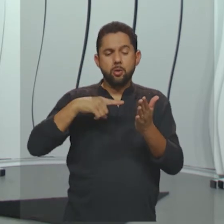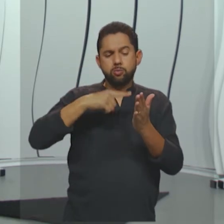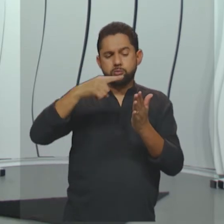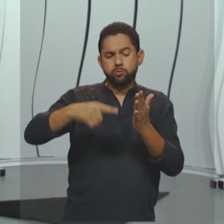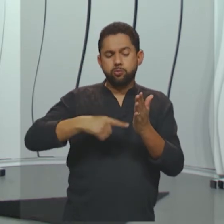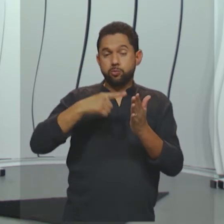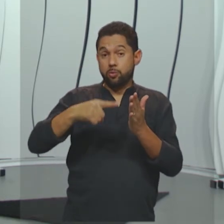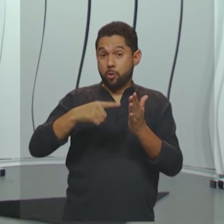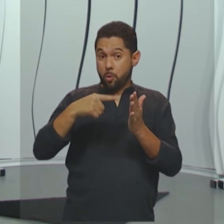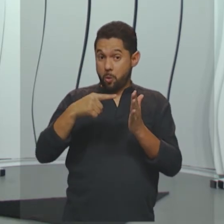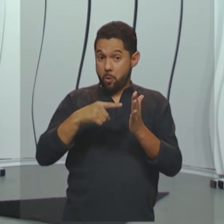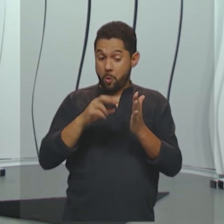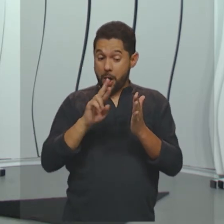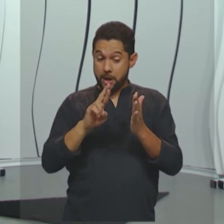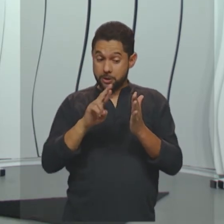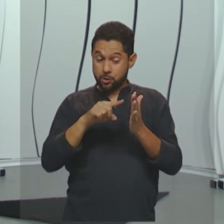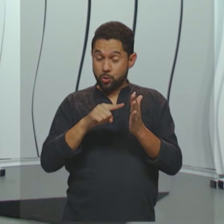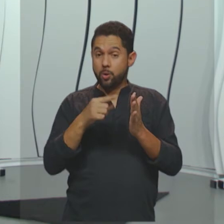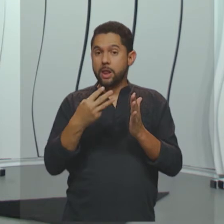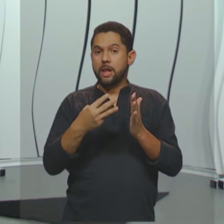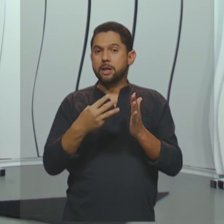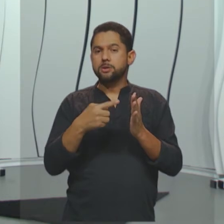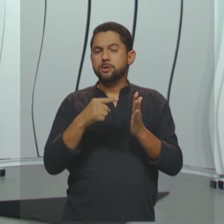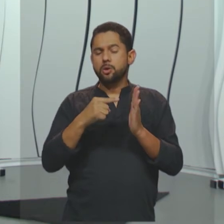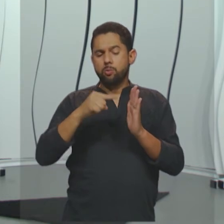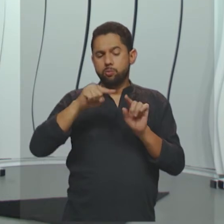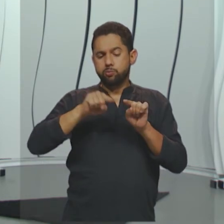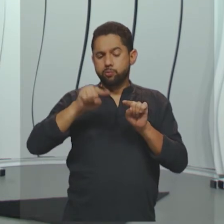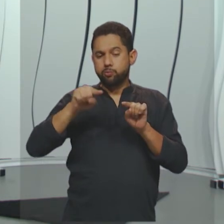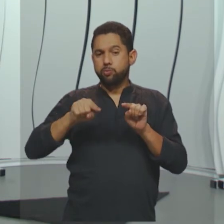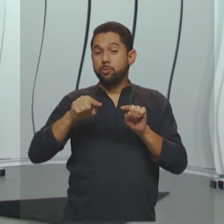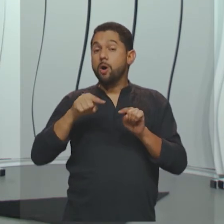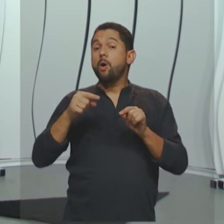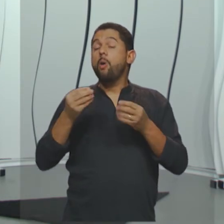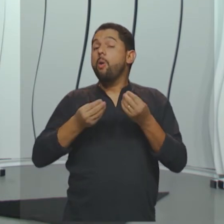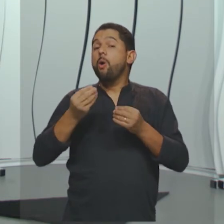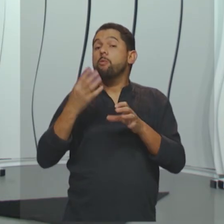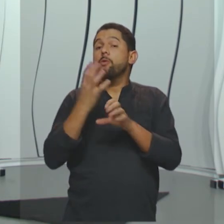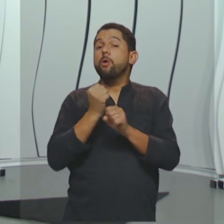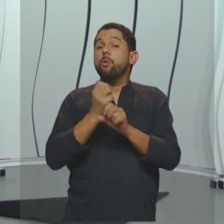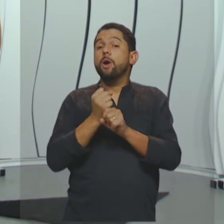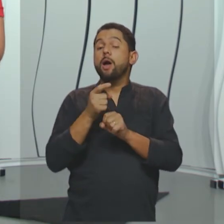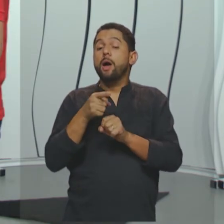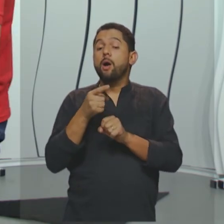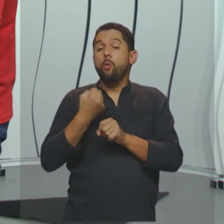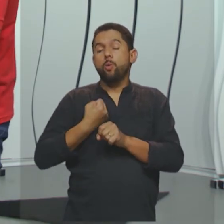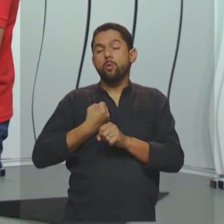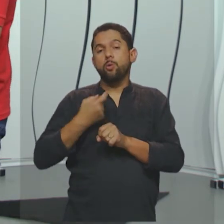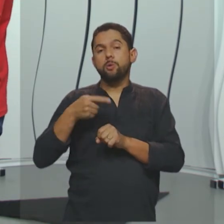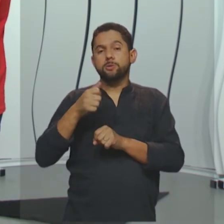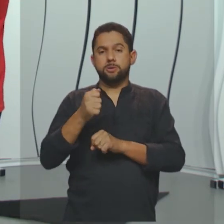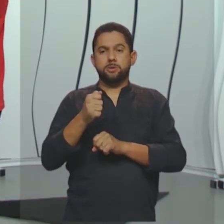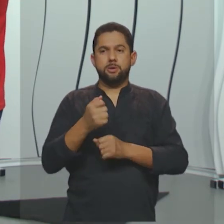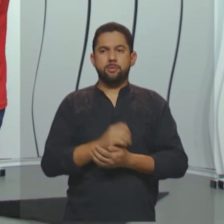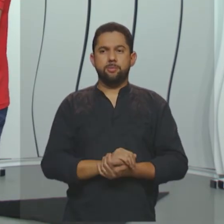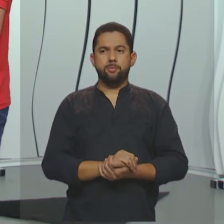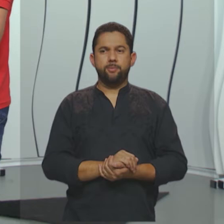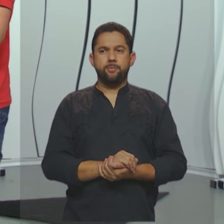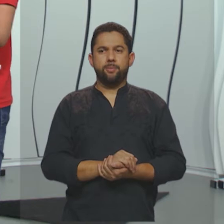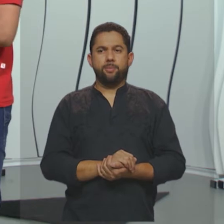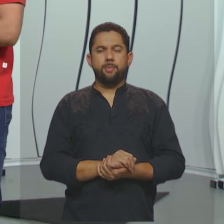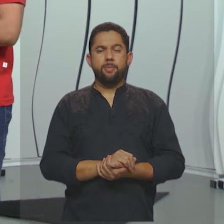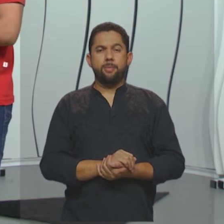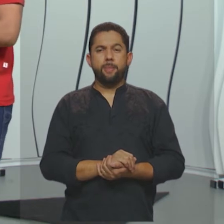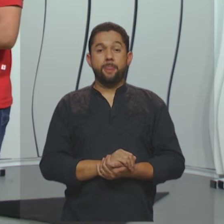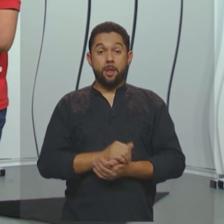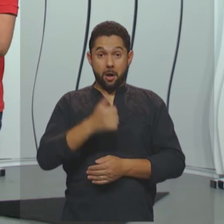resistor 3. E como é que a gente vai calcular essa medida do amperímetro? Bom, a